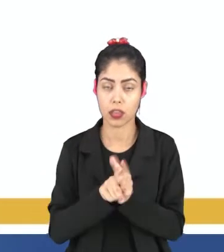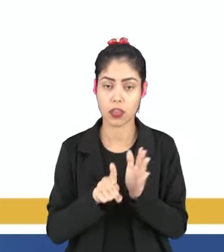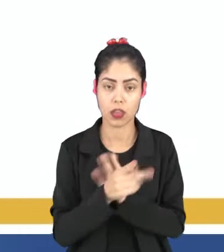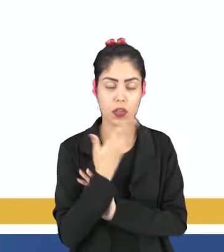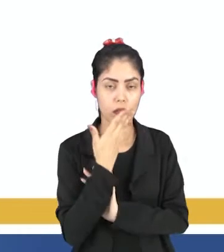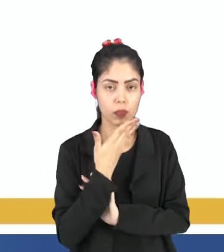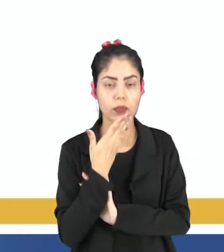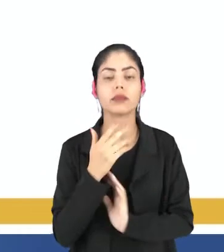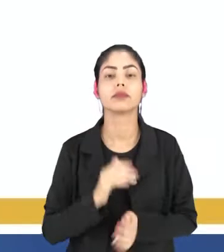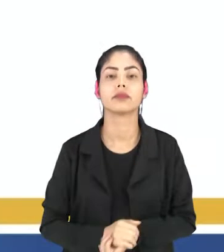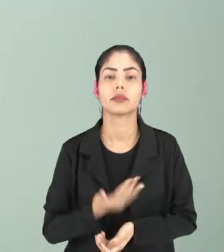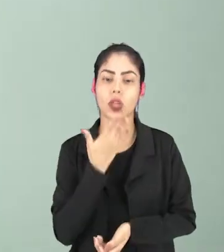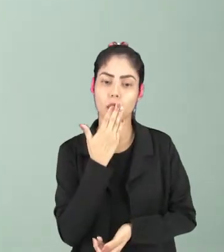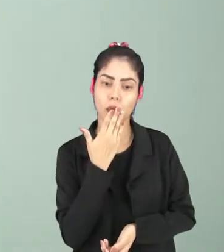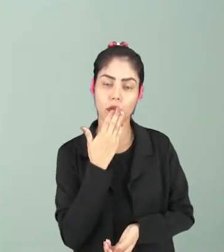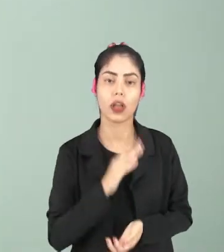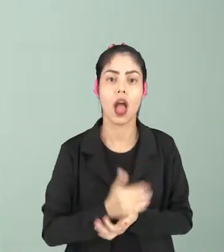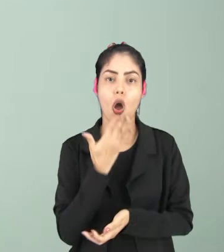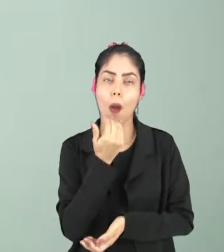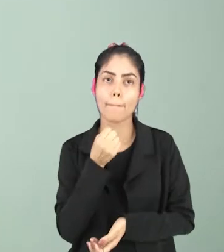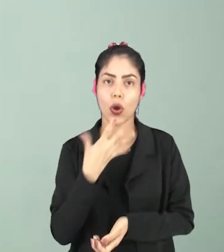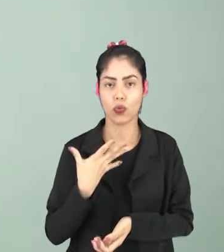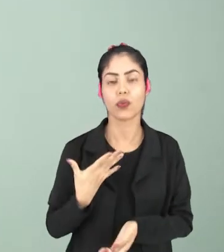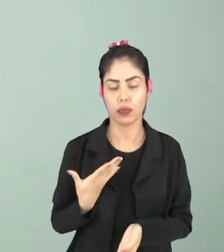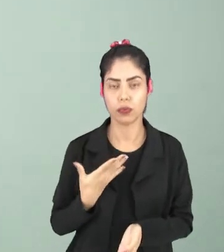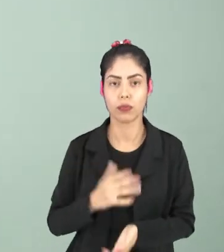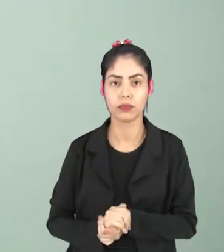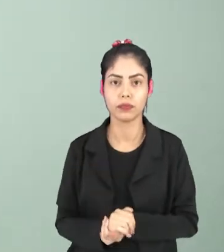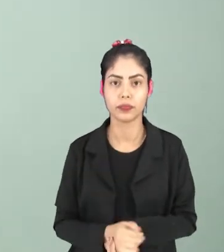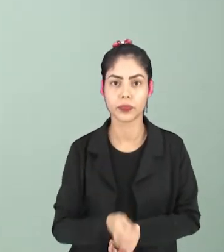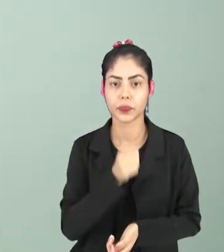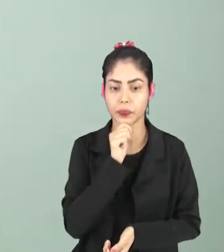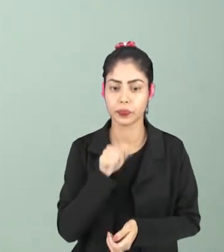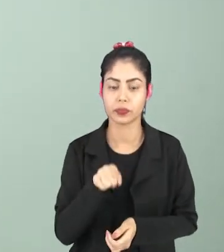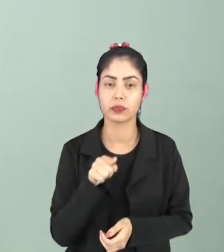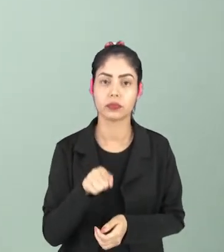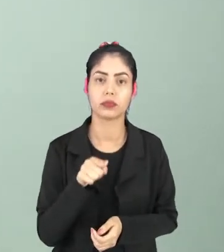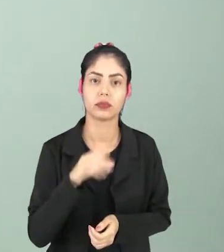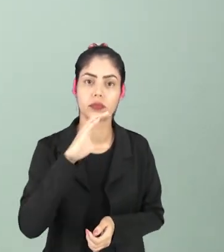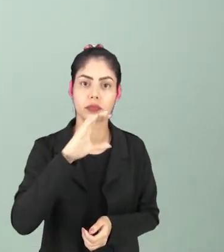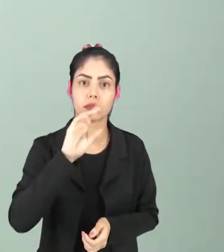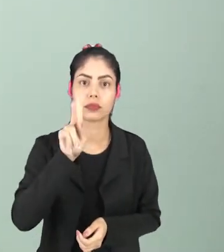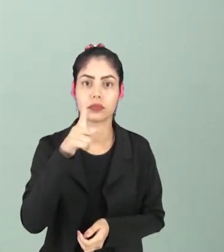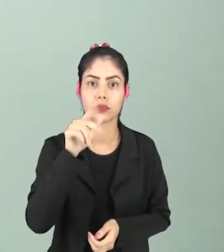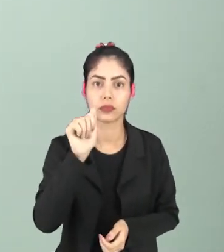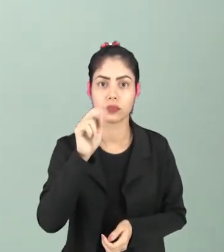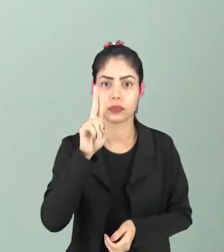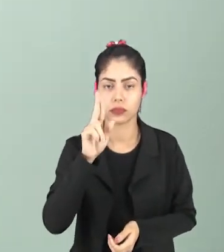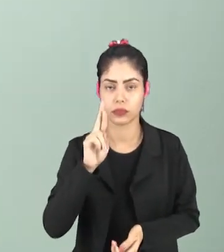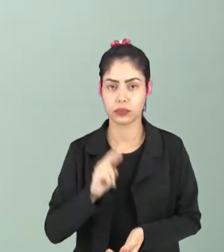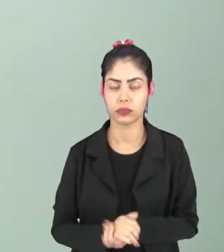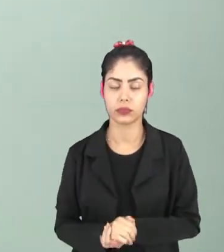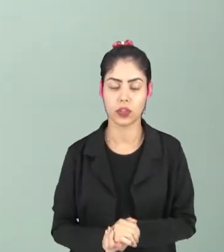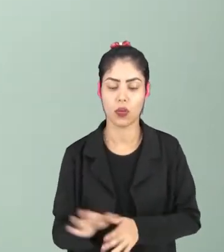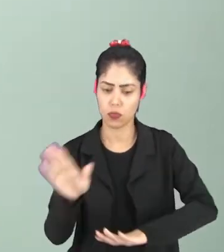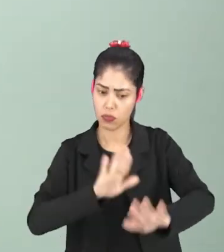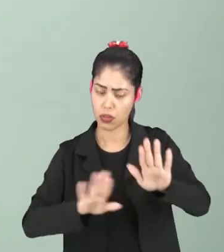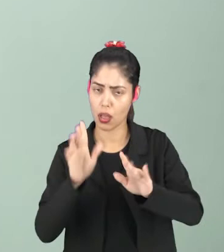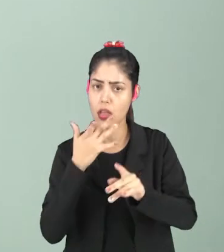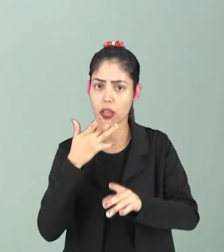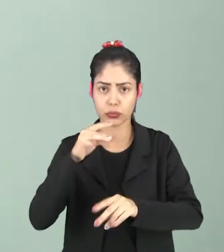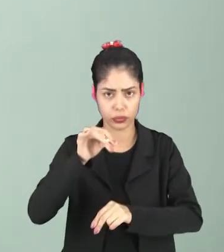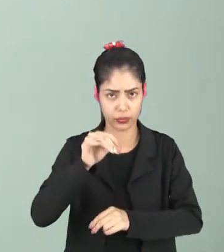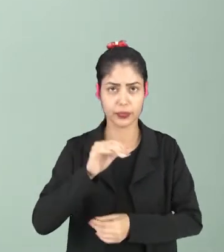sabor do alimento. Então, quem aqui já não comeu, né, aquela carne, o charque, né, que é aquela carne que foi conservada no